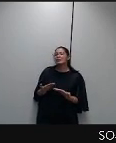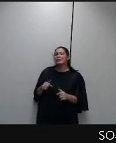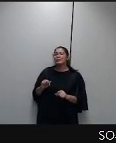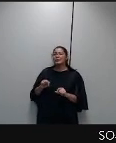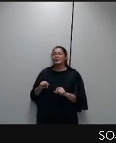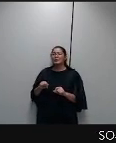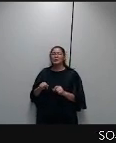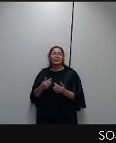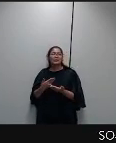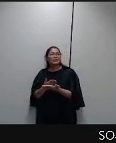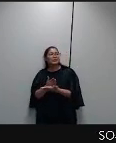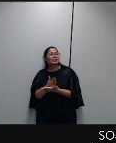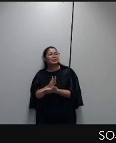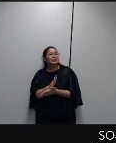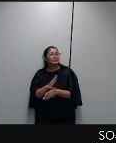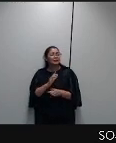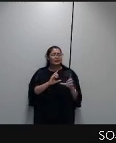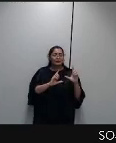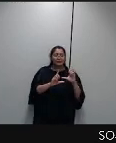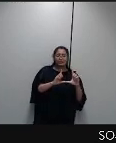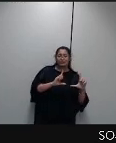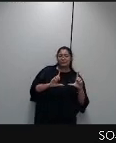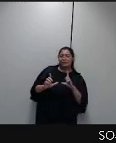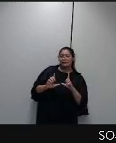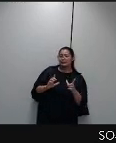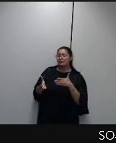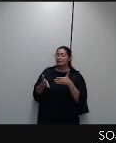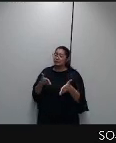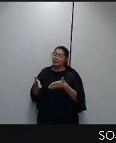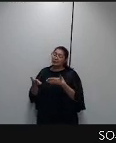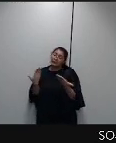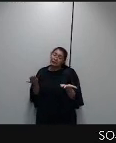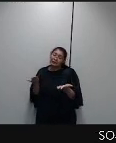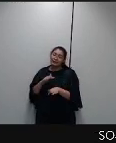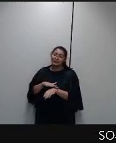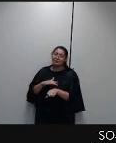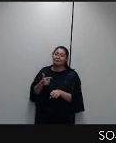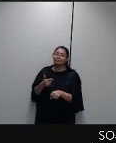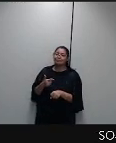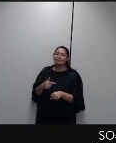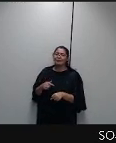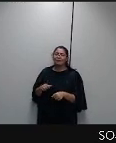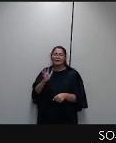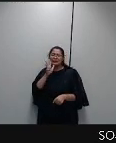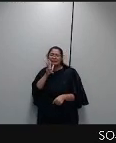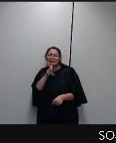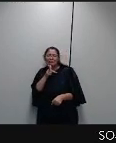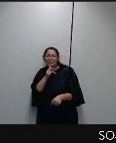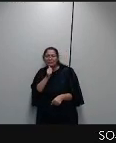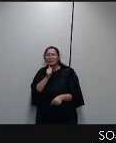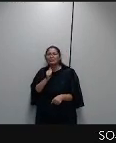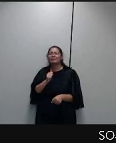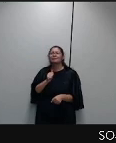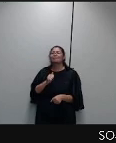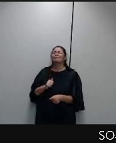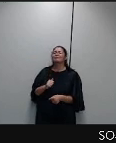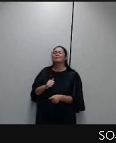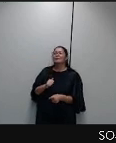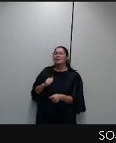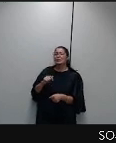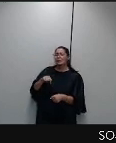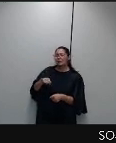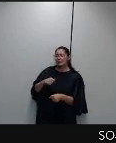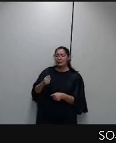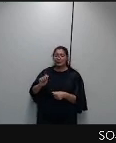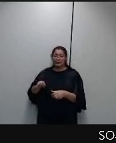limite esses parâmetros temporais não é essa demora do do credor